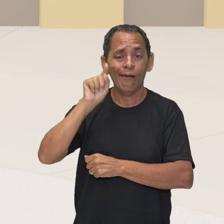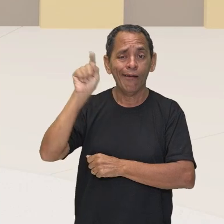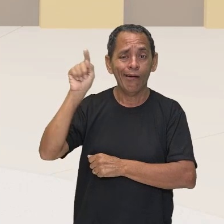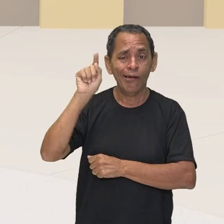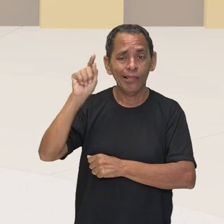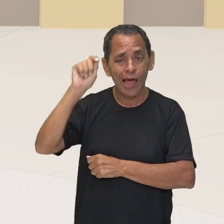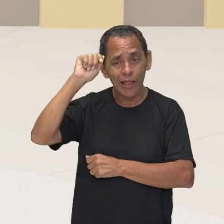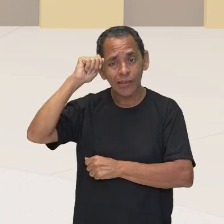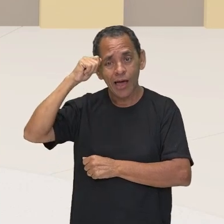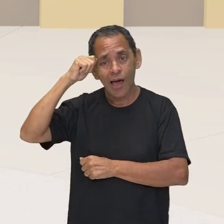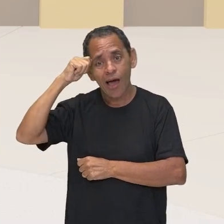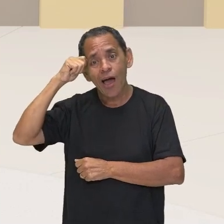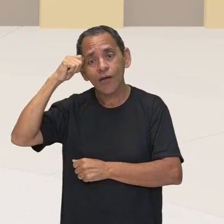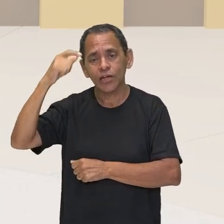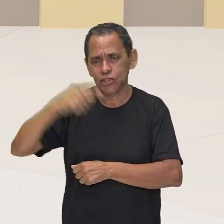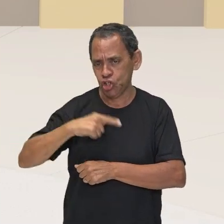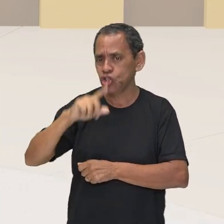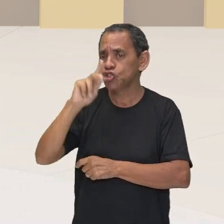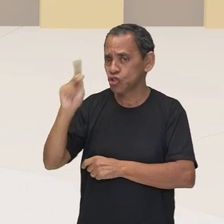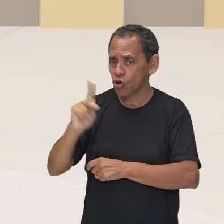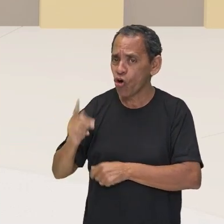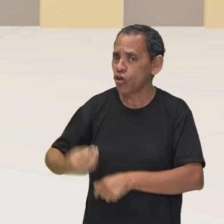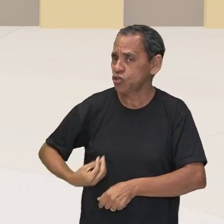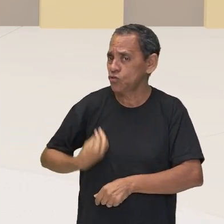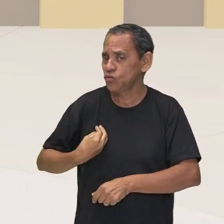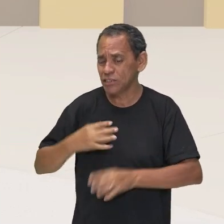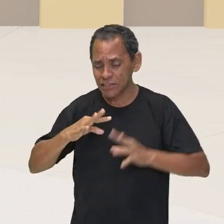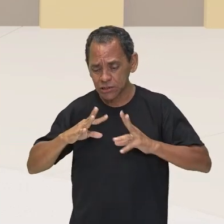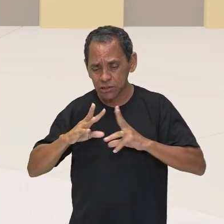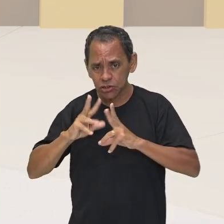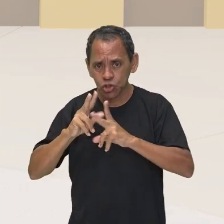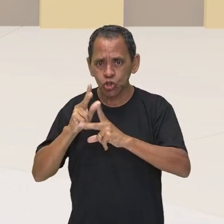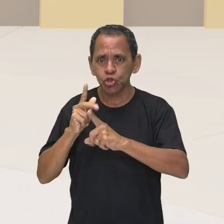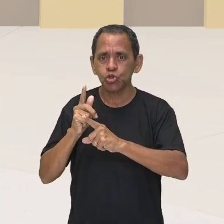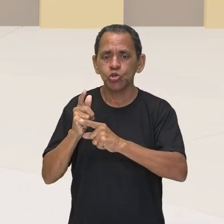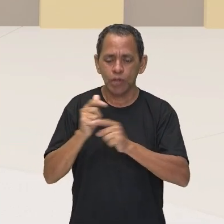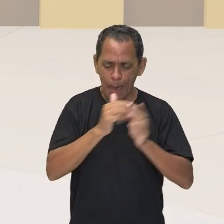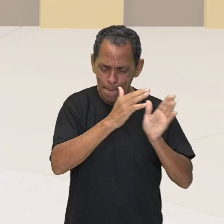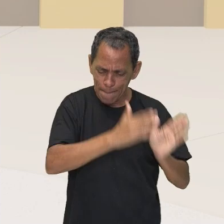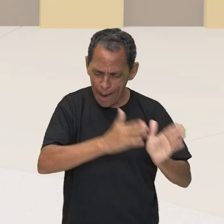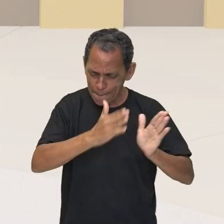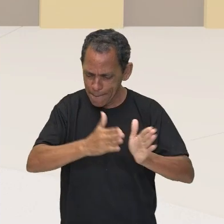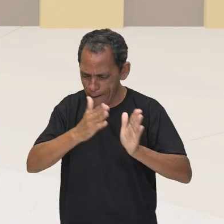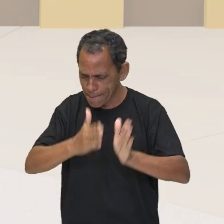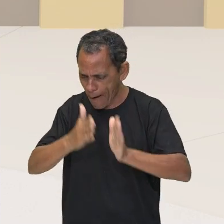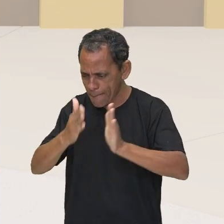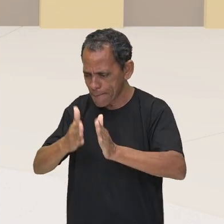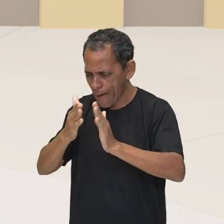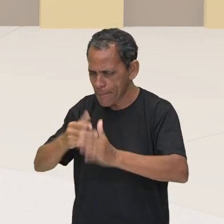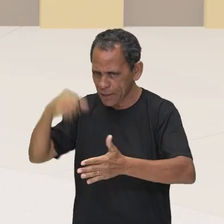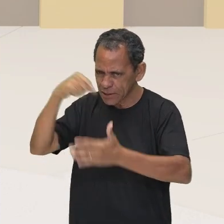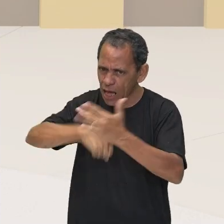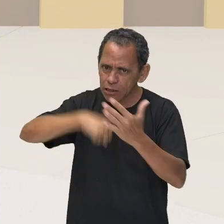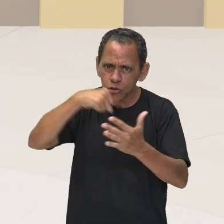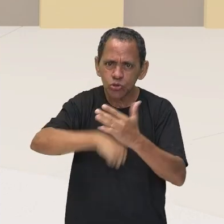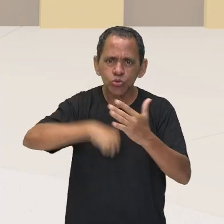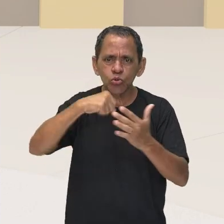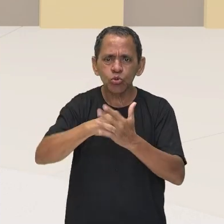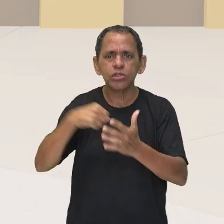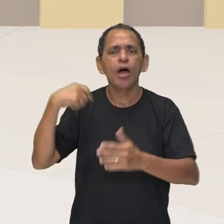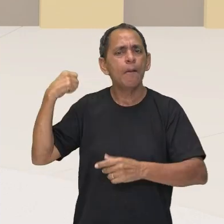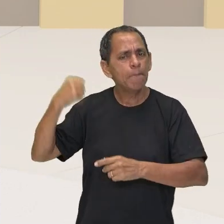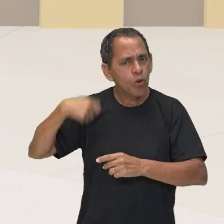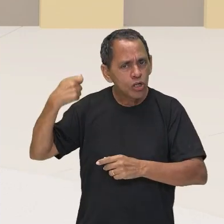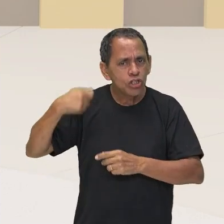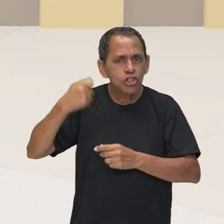Nelson Mandela tem a sua história de vida, toda a sua história, a sua trajetória pautada na luta política